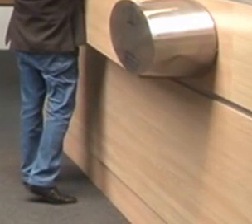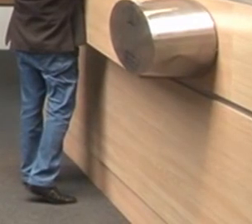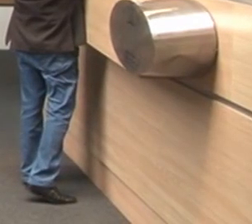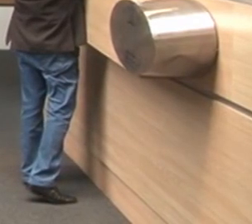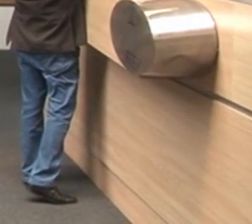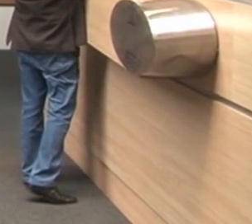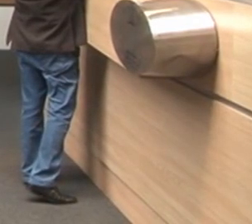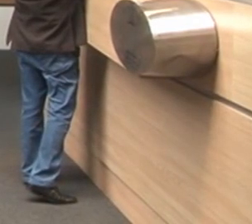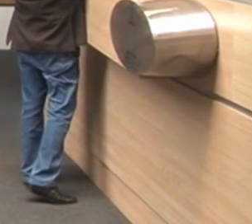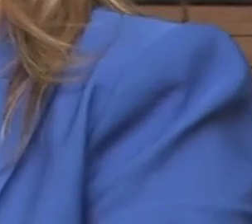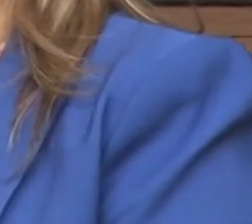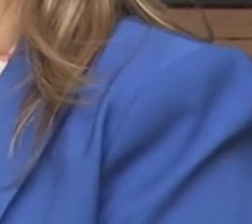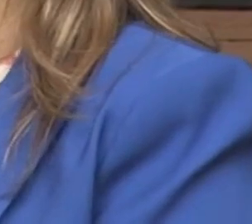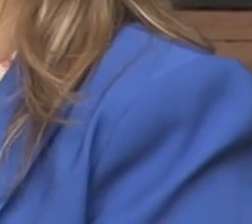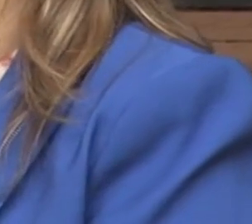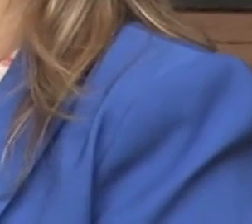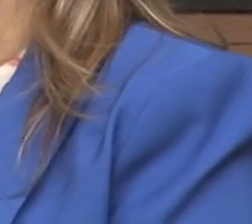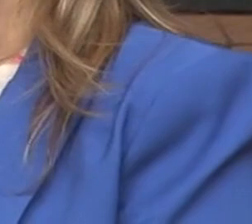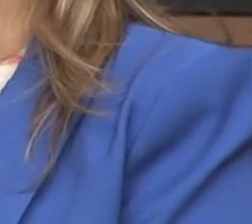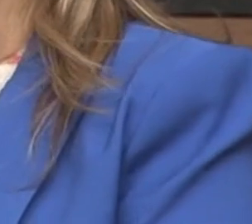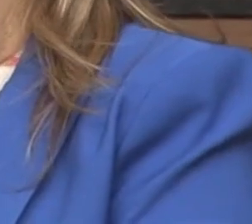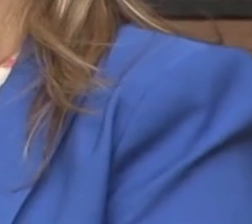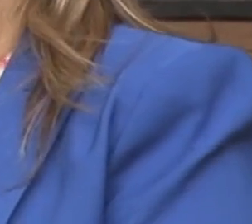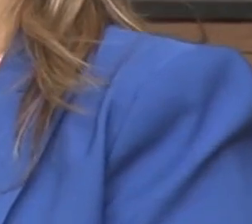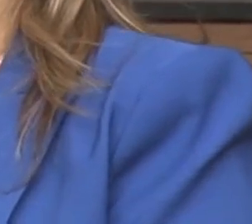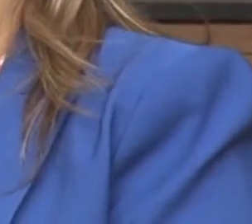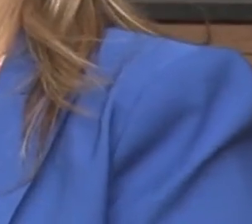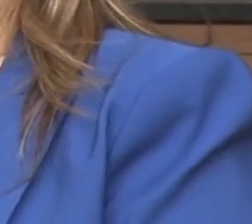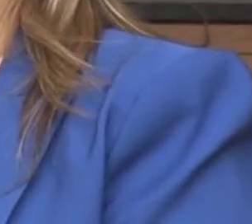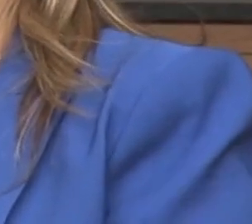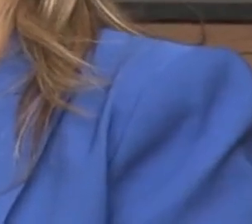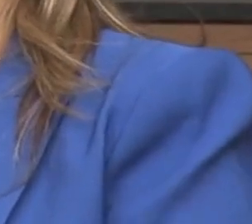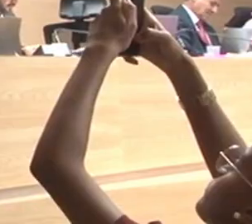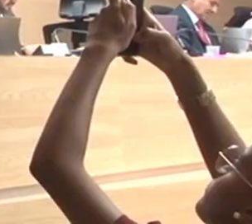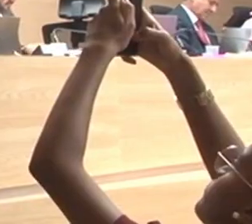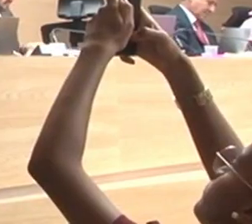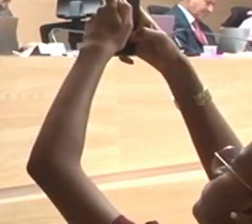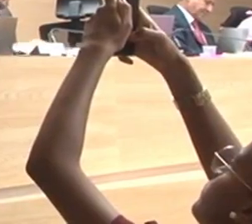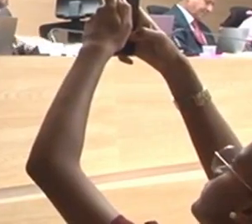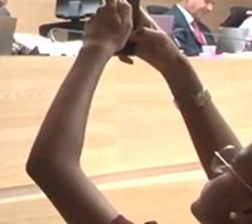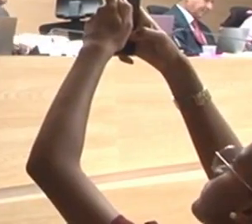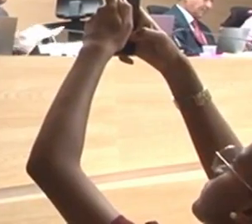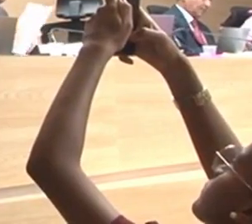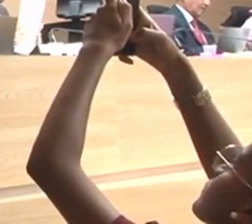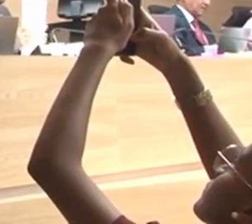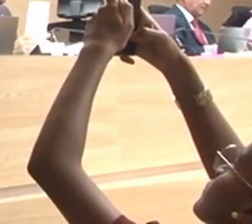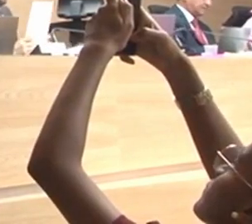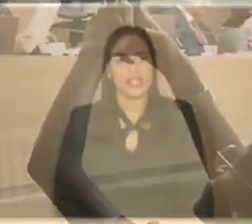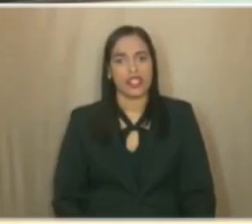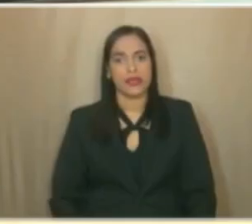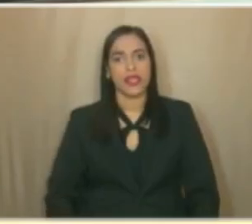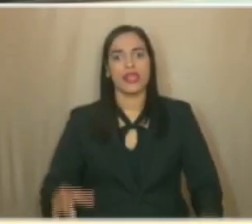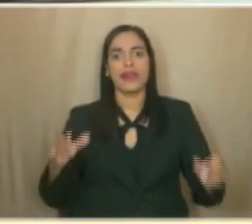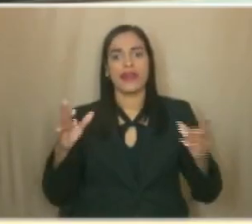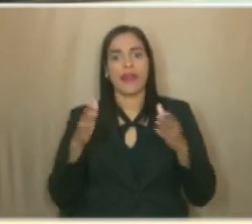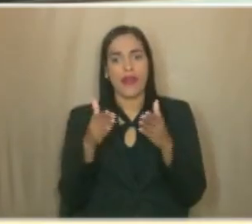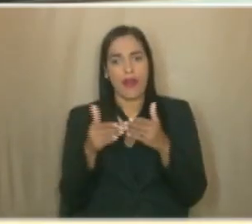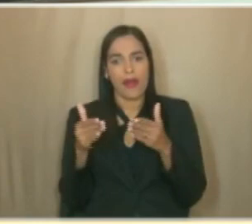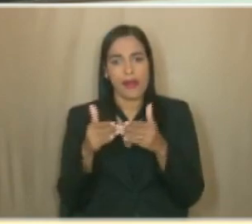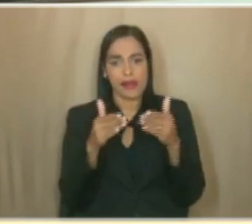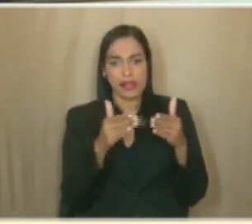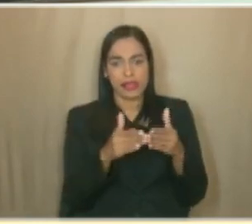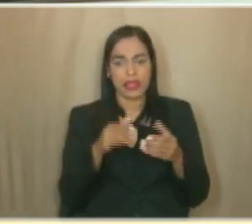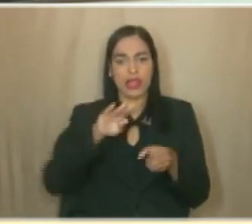transtorno do espectro autista. A vereadora Ana Lúcia declarou o voto a favor e ressaltou a importância da proposta. Inclusive, nessa